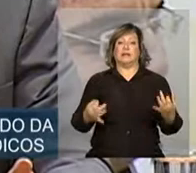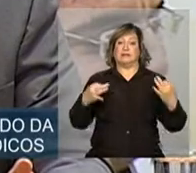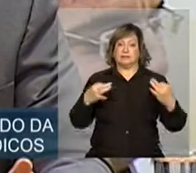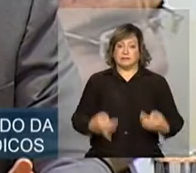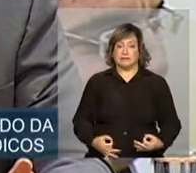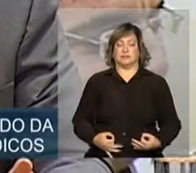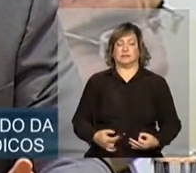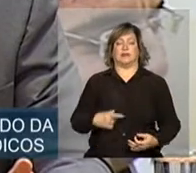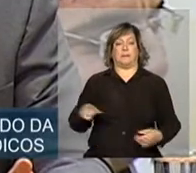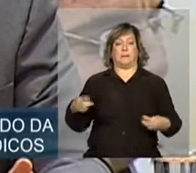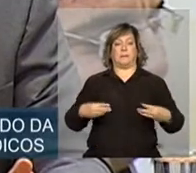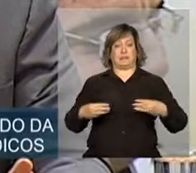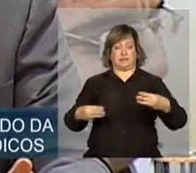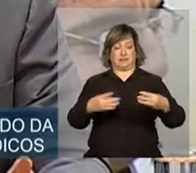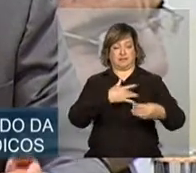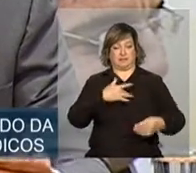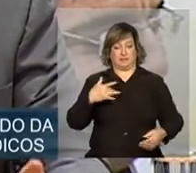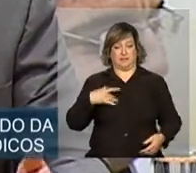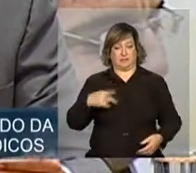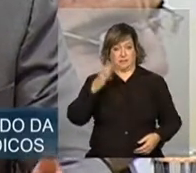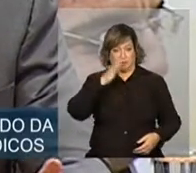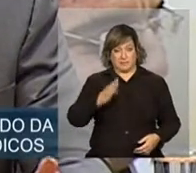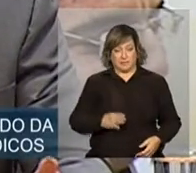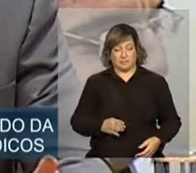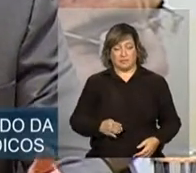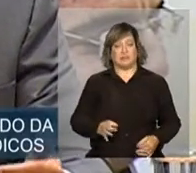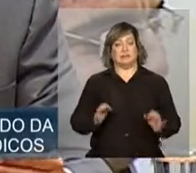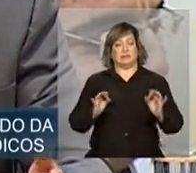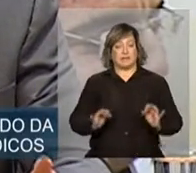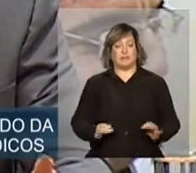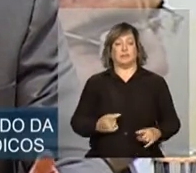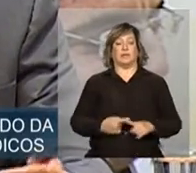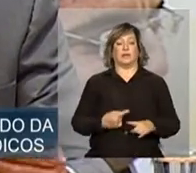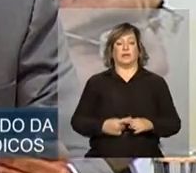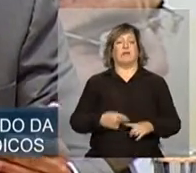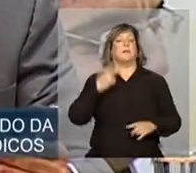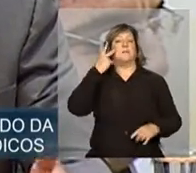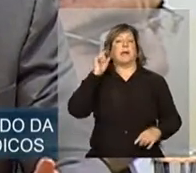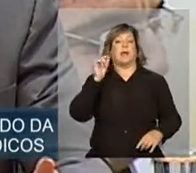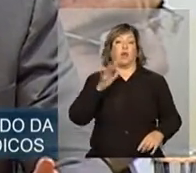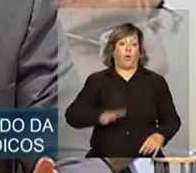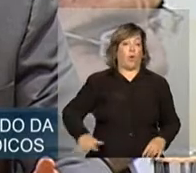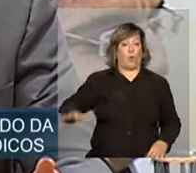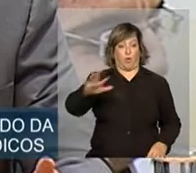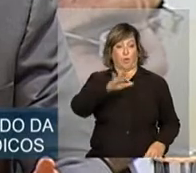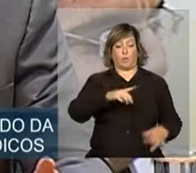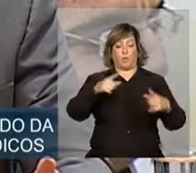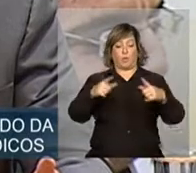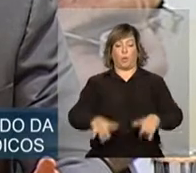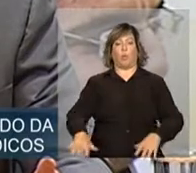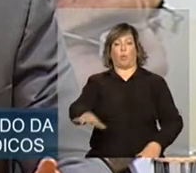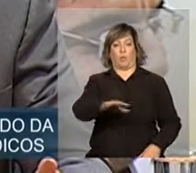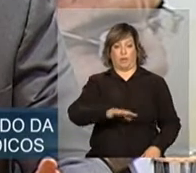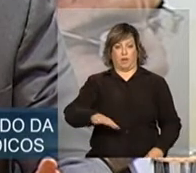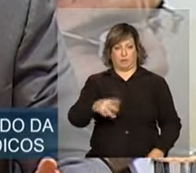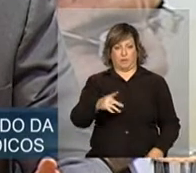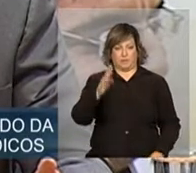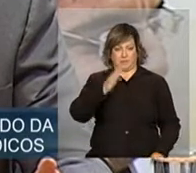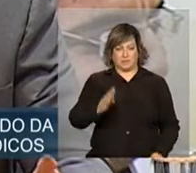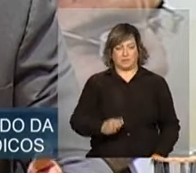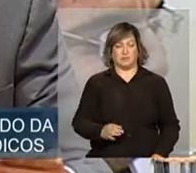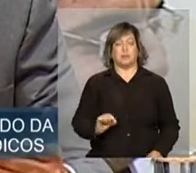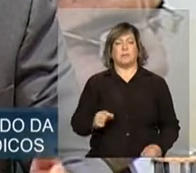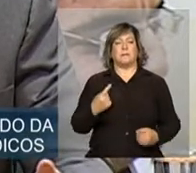correto diagnóstico do Ministério da Saúde do Brasil que Pra cobrir áreas carentes do nosso país seja na